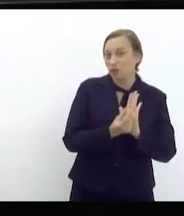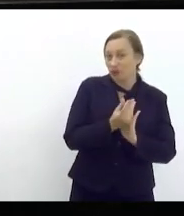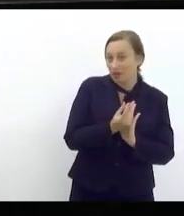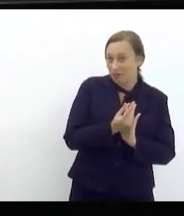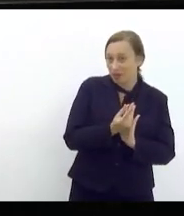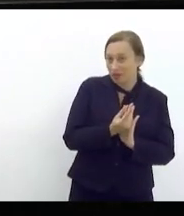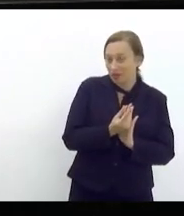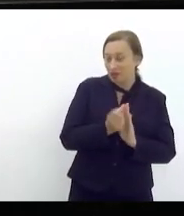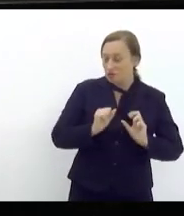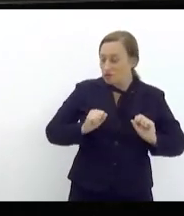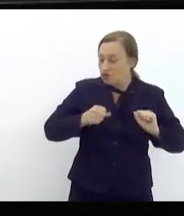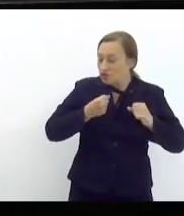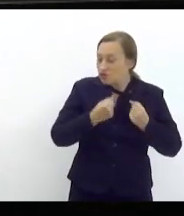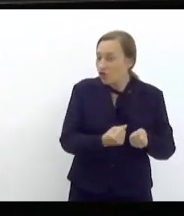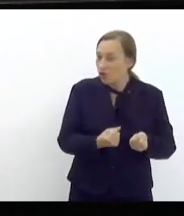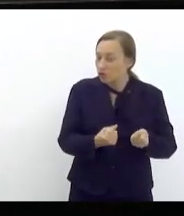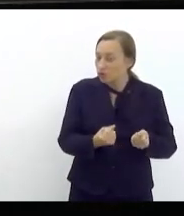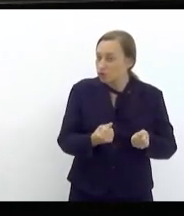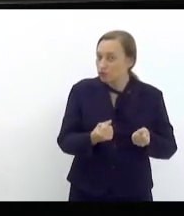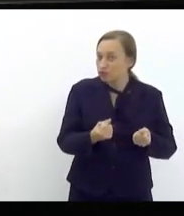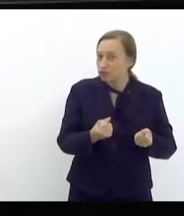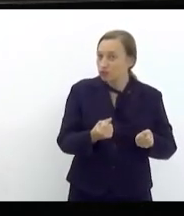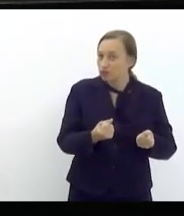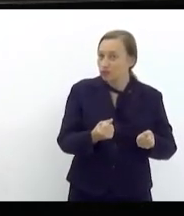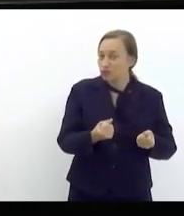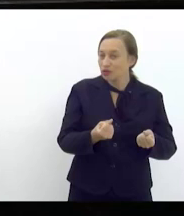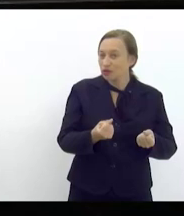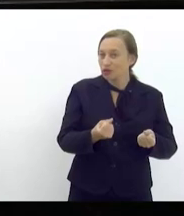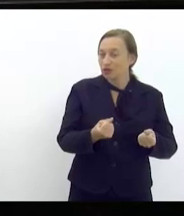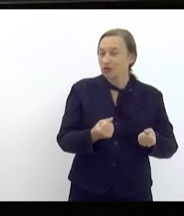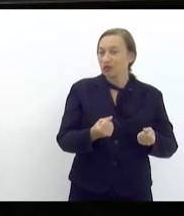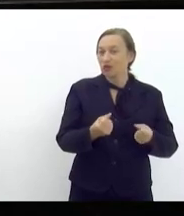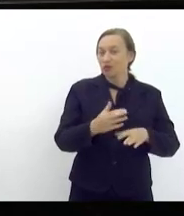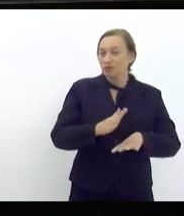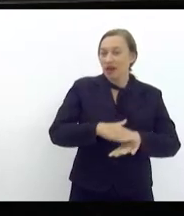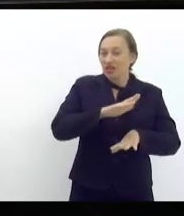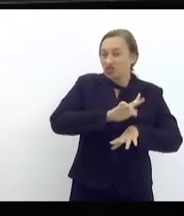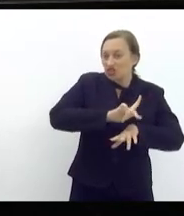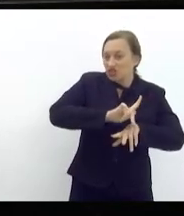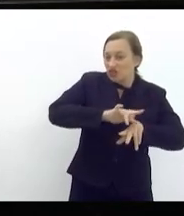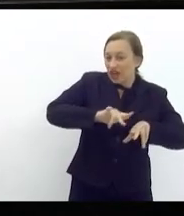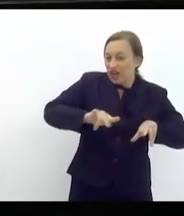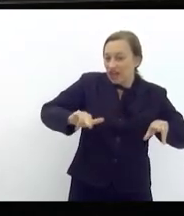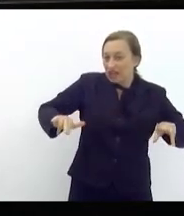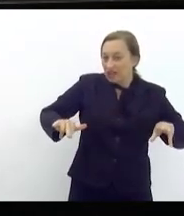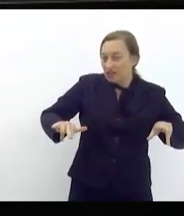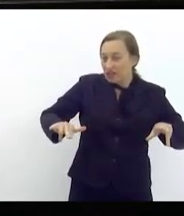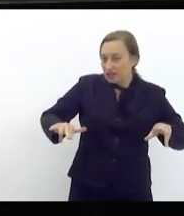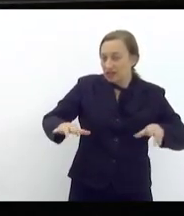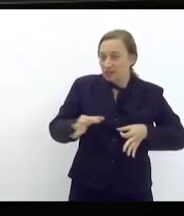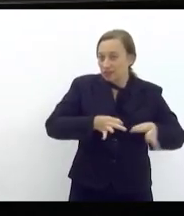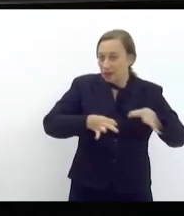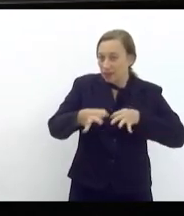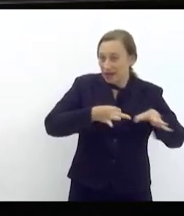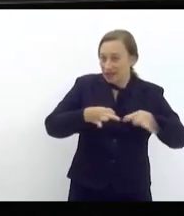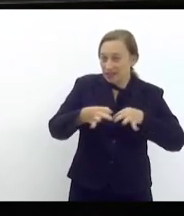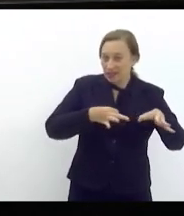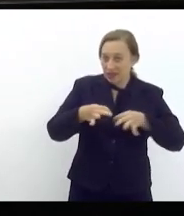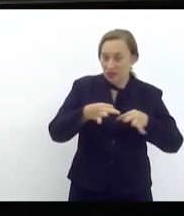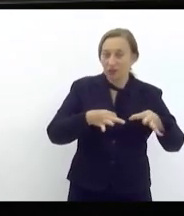esforço em contemplar os pleitos dos mais diversos atores na elaboração do parecer